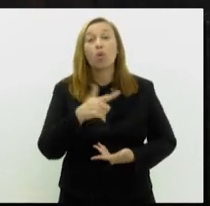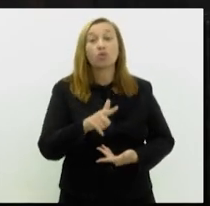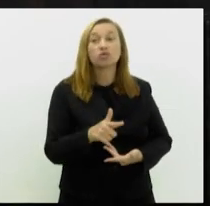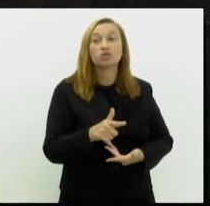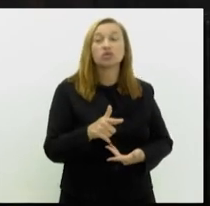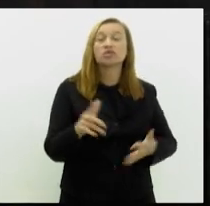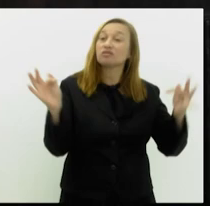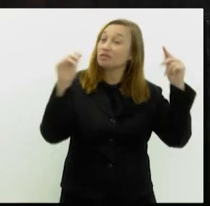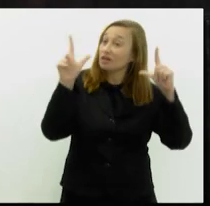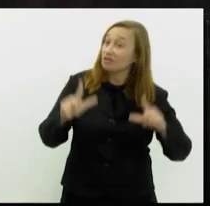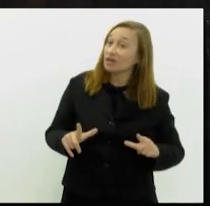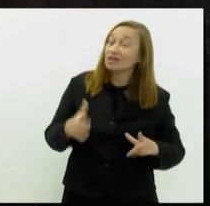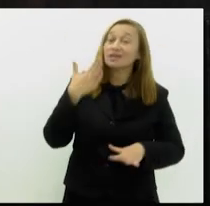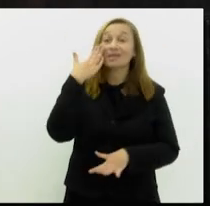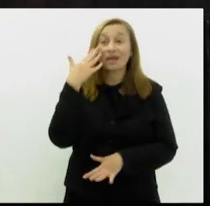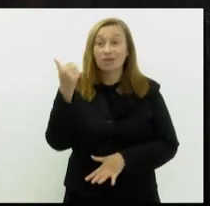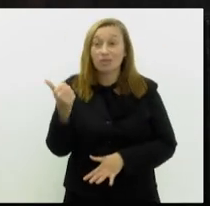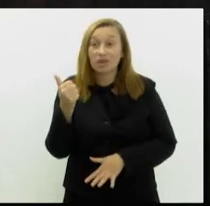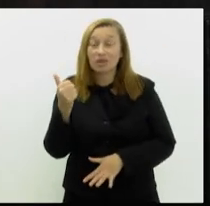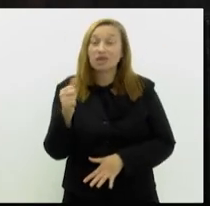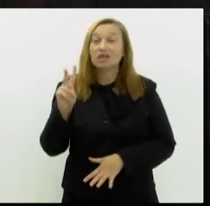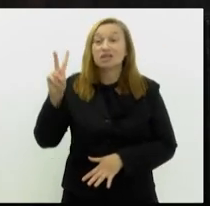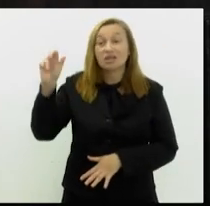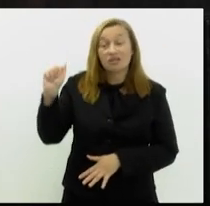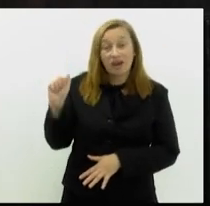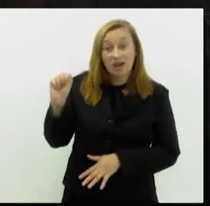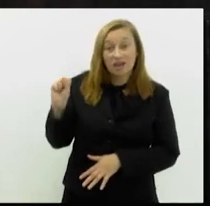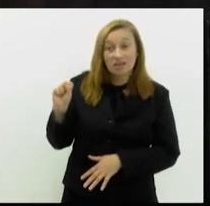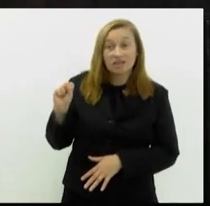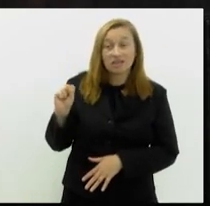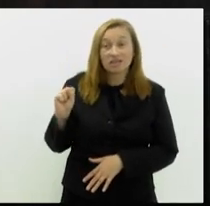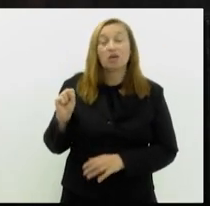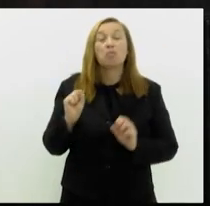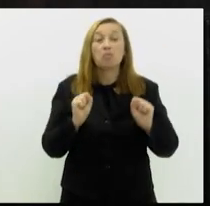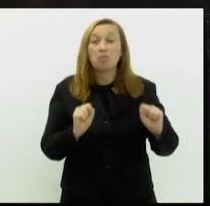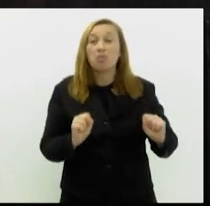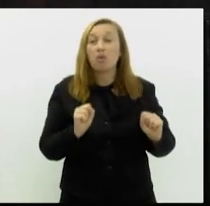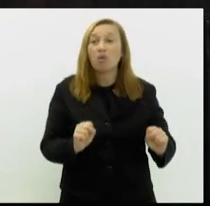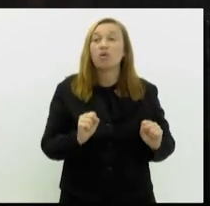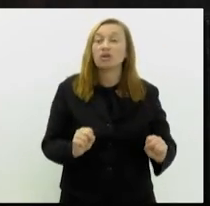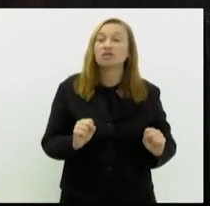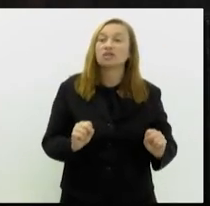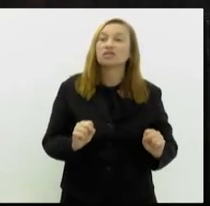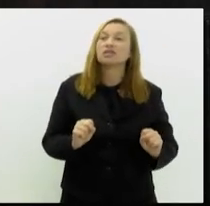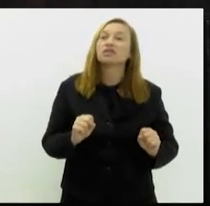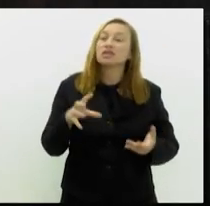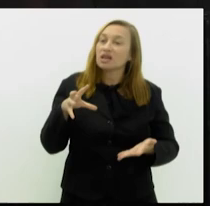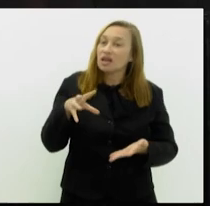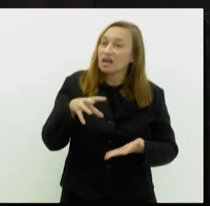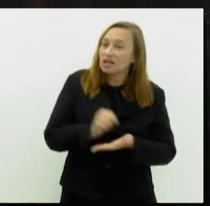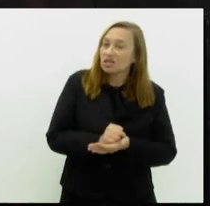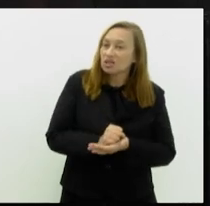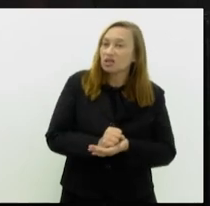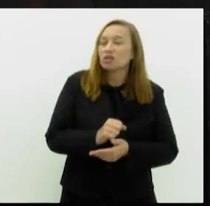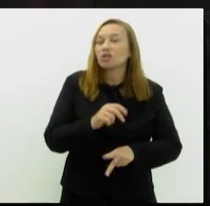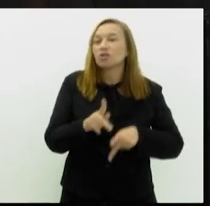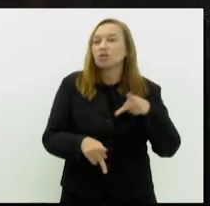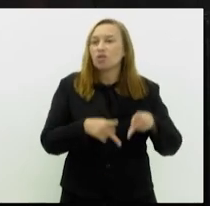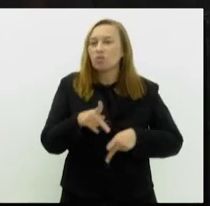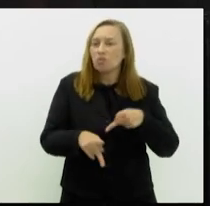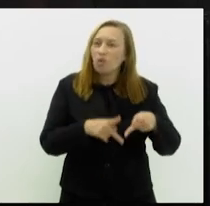fica muito feliz de saber que essas vagas ociosas podem e devem ser preenchidas por uma população